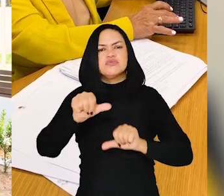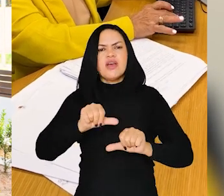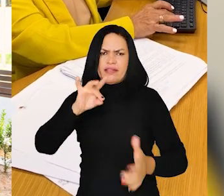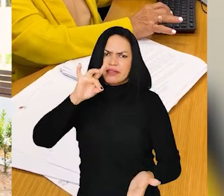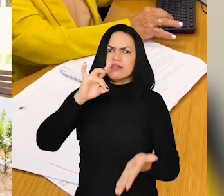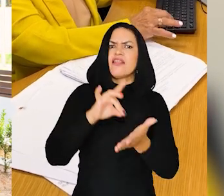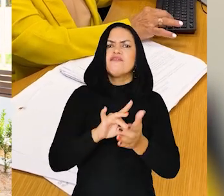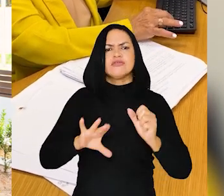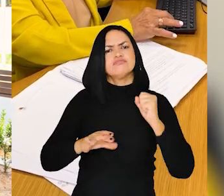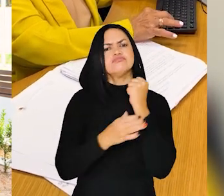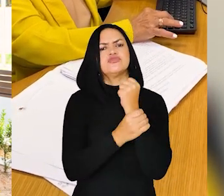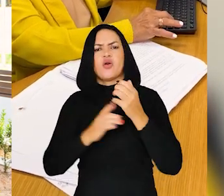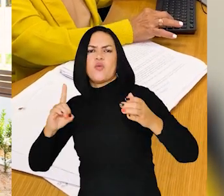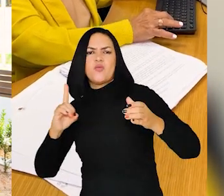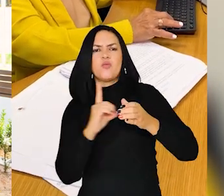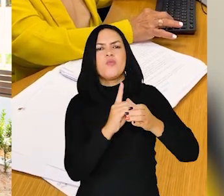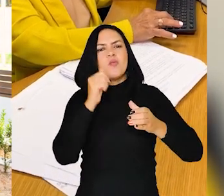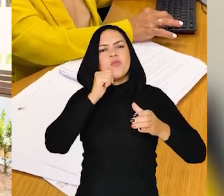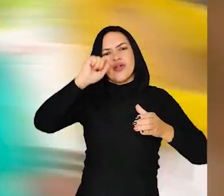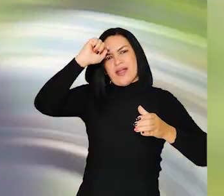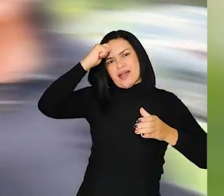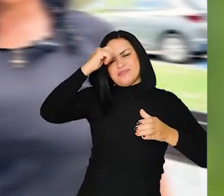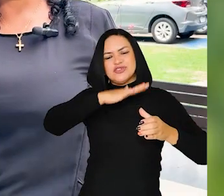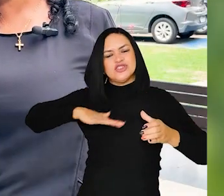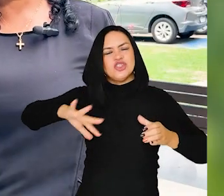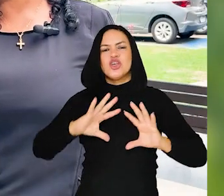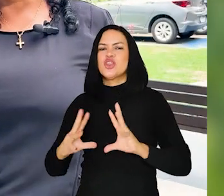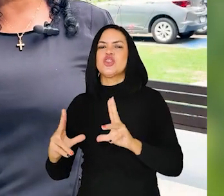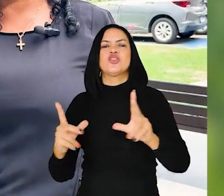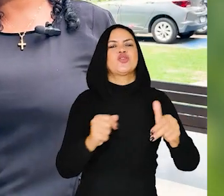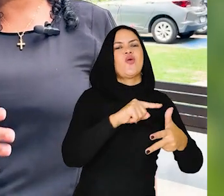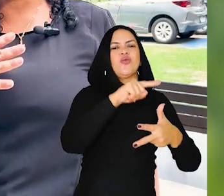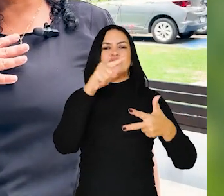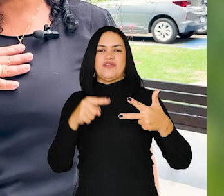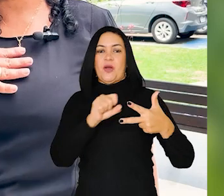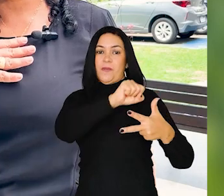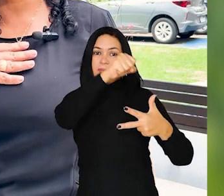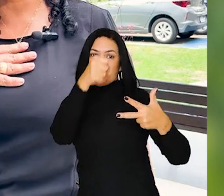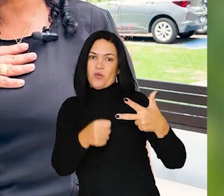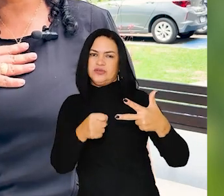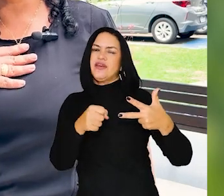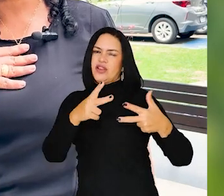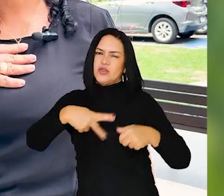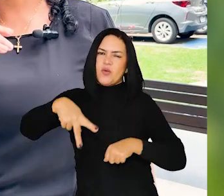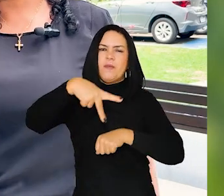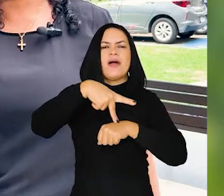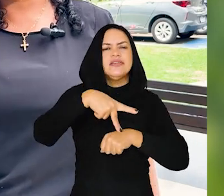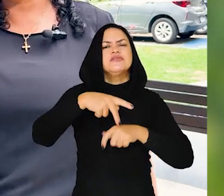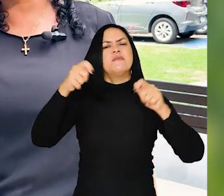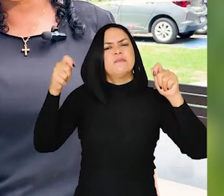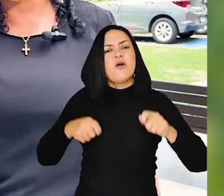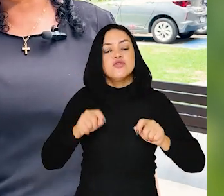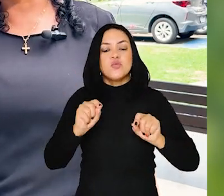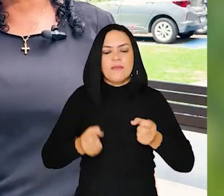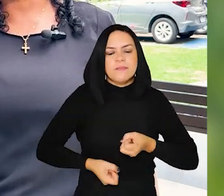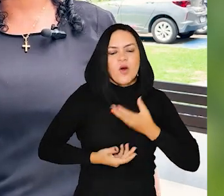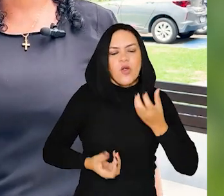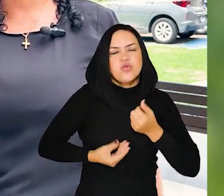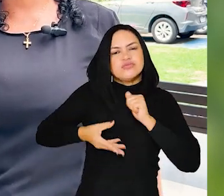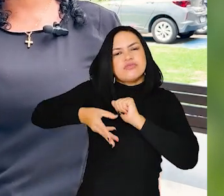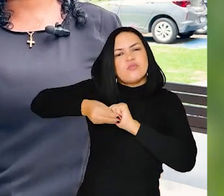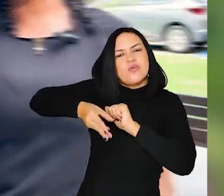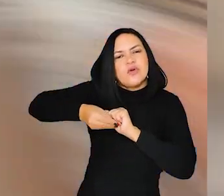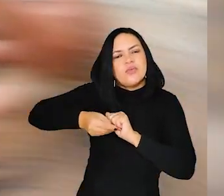garantam efetivamente o acesso de mulheres pretas em todas as esferas de poder do nosso país, quer seja na área da produção